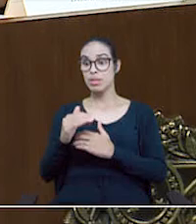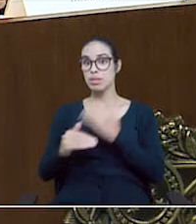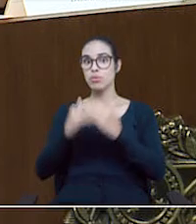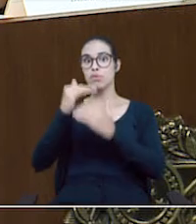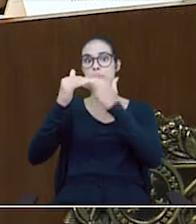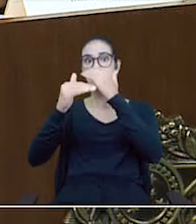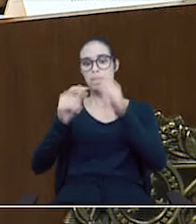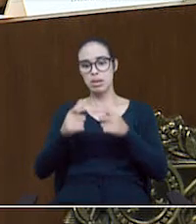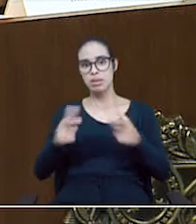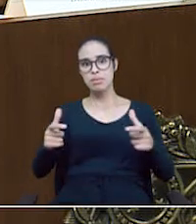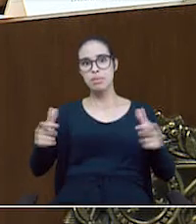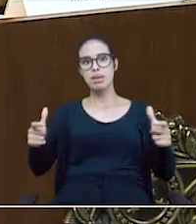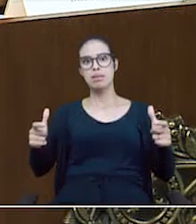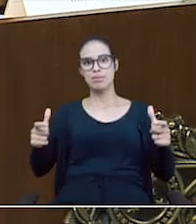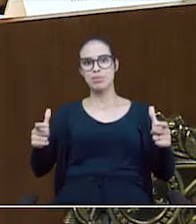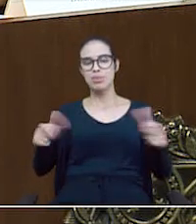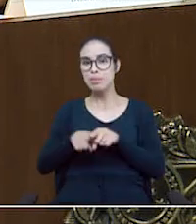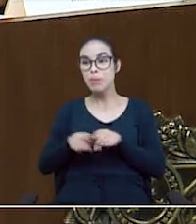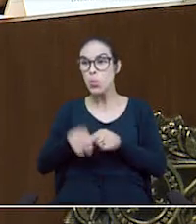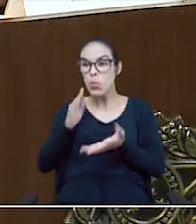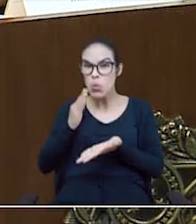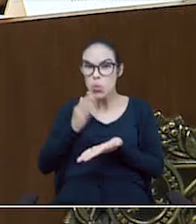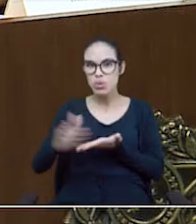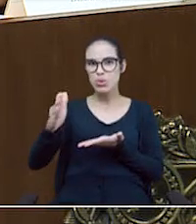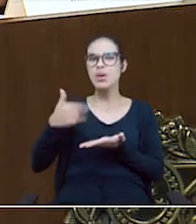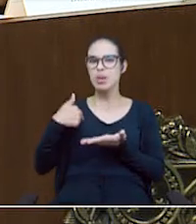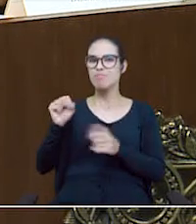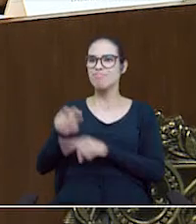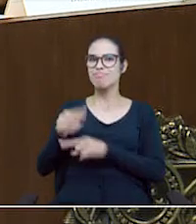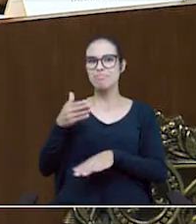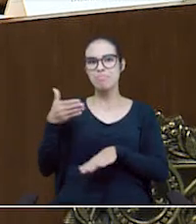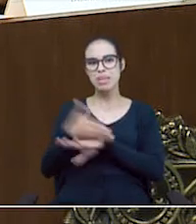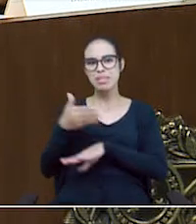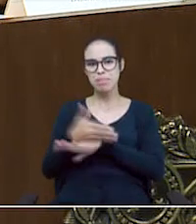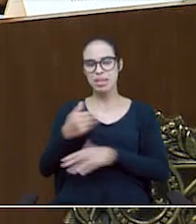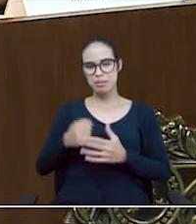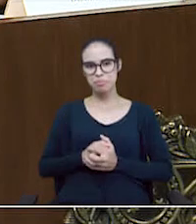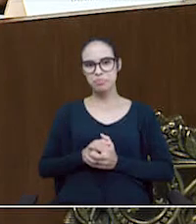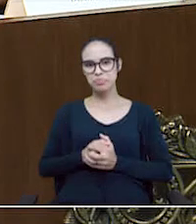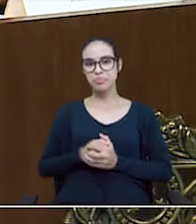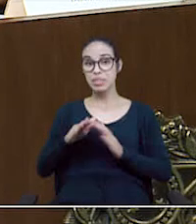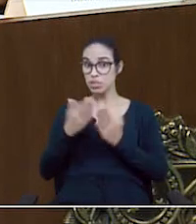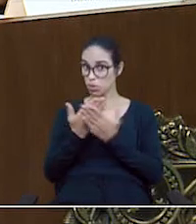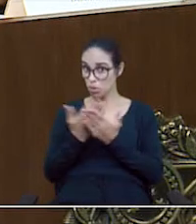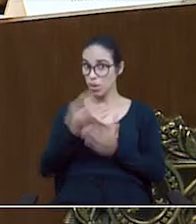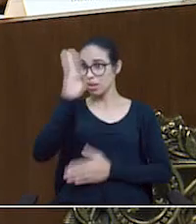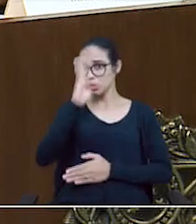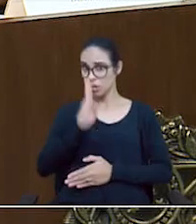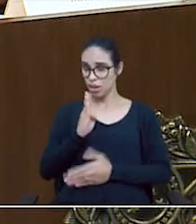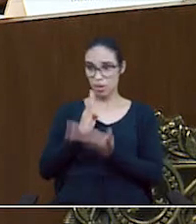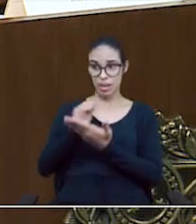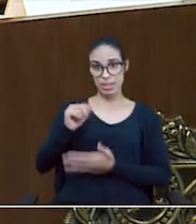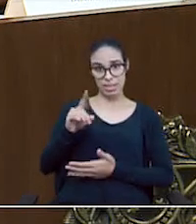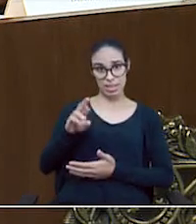a sua concepção. A ideia de uma escola nacional, e a Adriana, se permita essa informalidade, ela é testemunha disso,